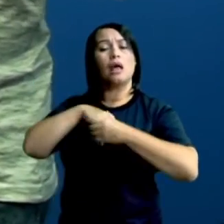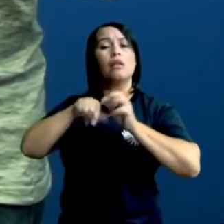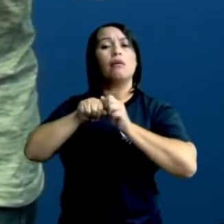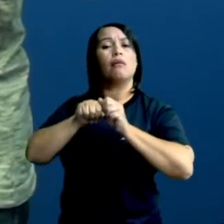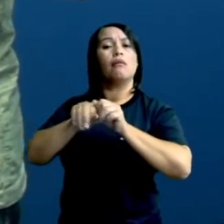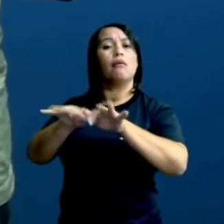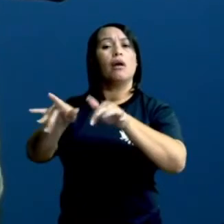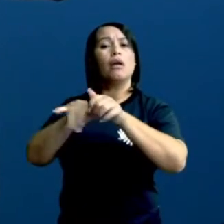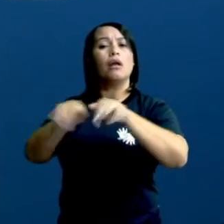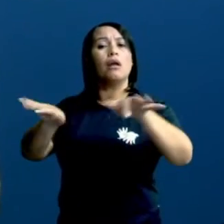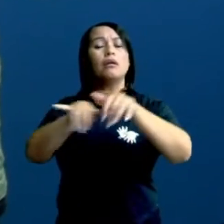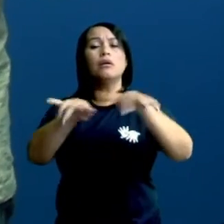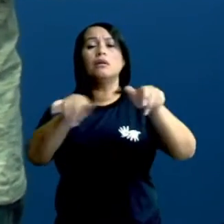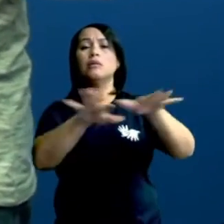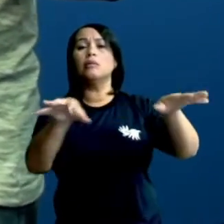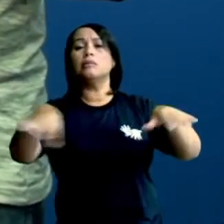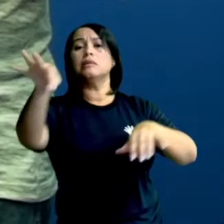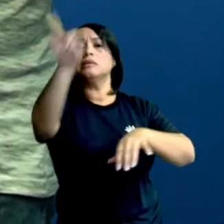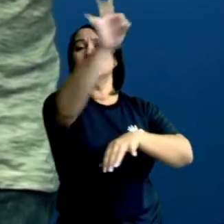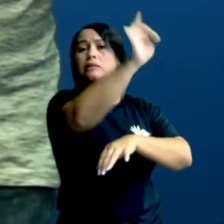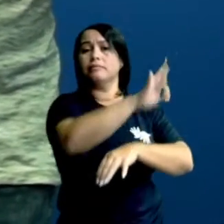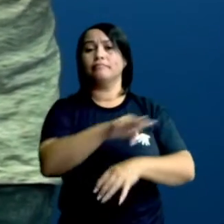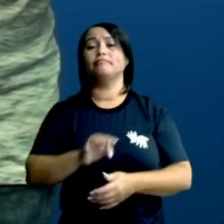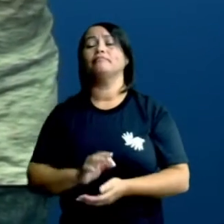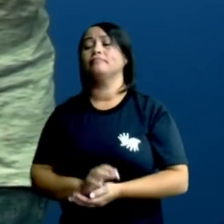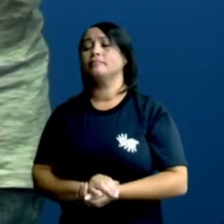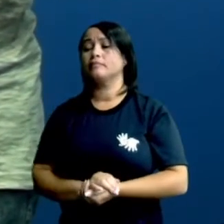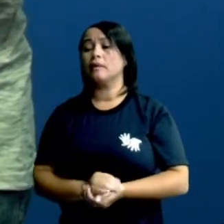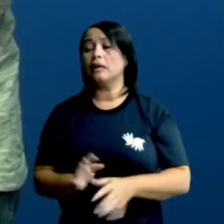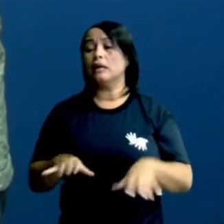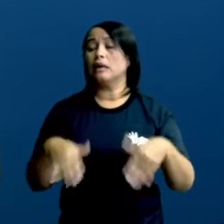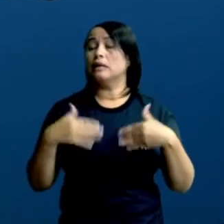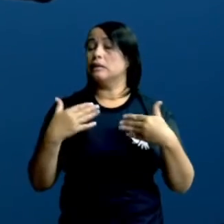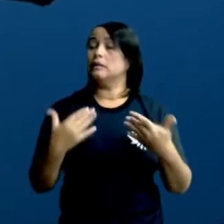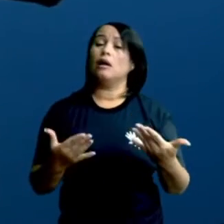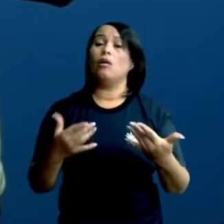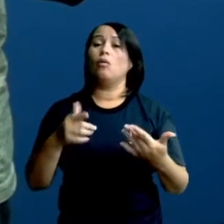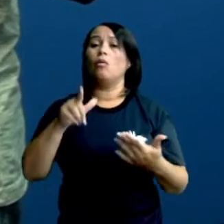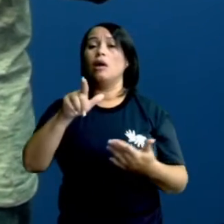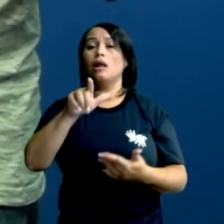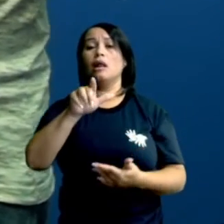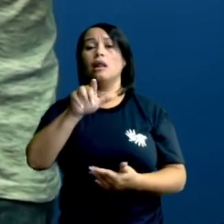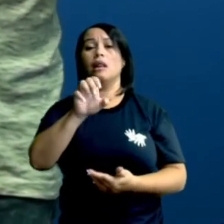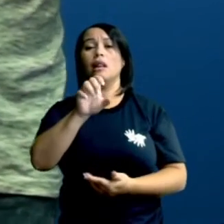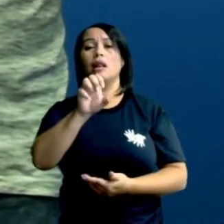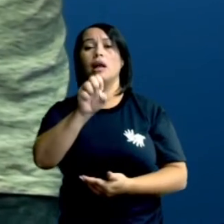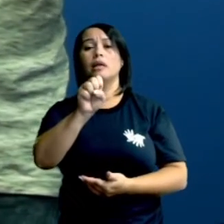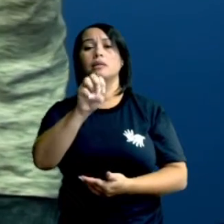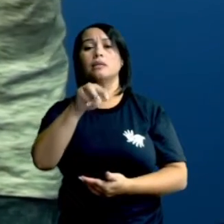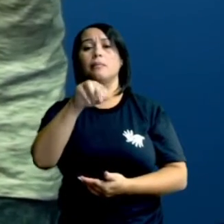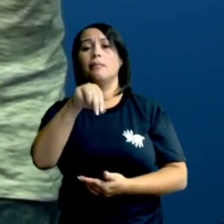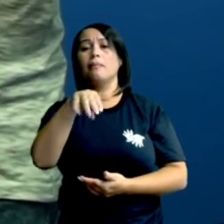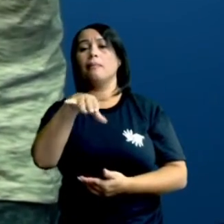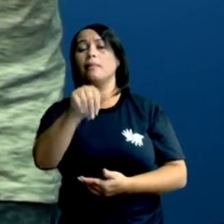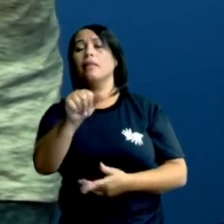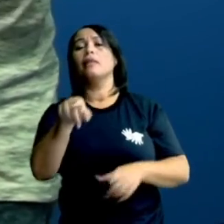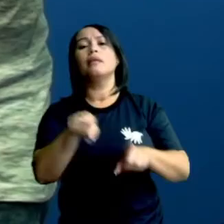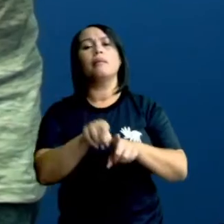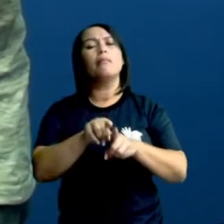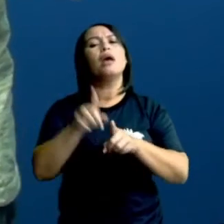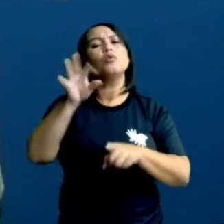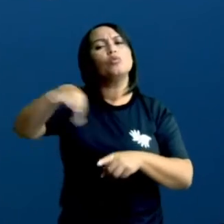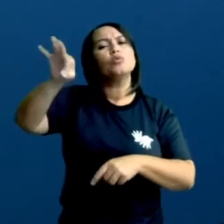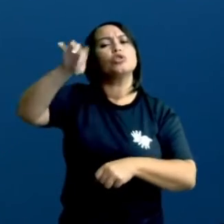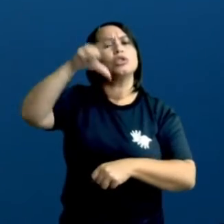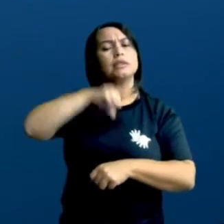vai transmitindo para outros seres vivos. Então, a leishmania e os mosquitos que possuem a